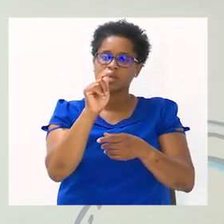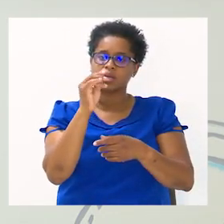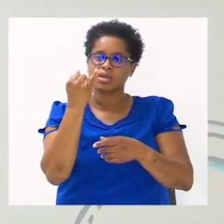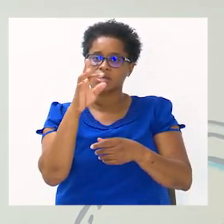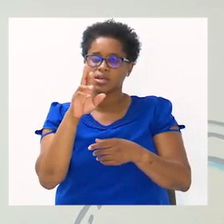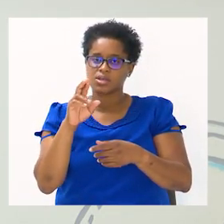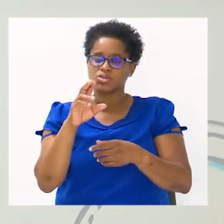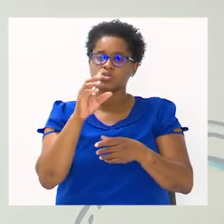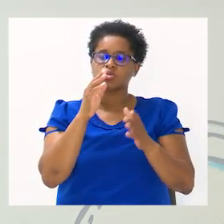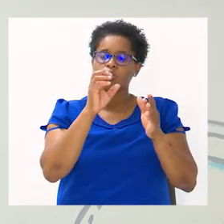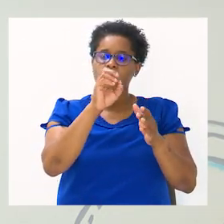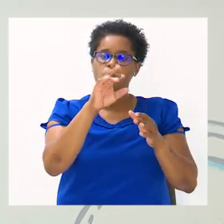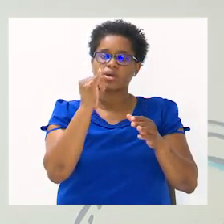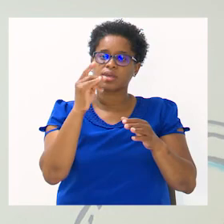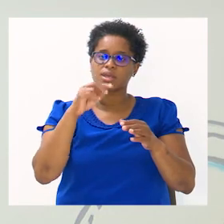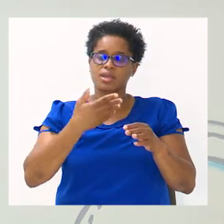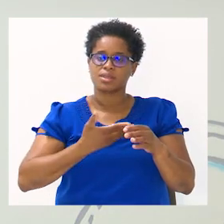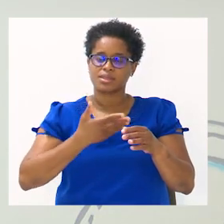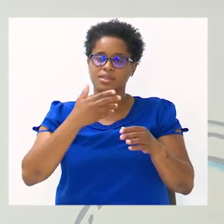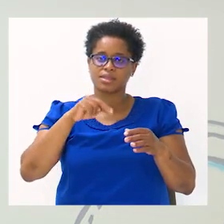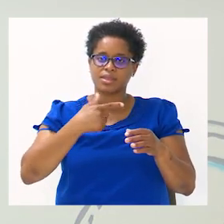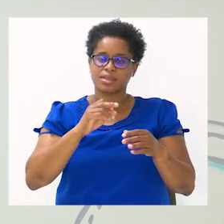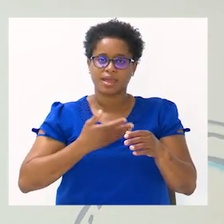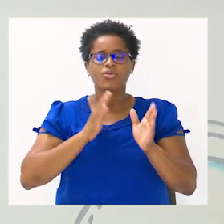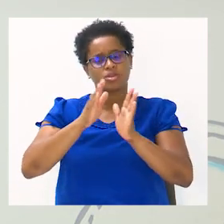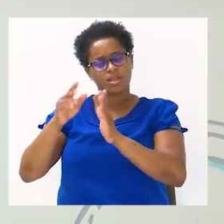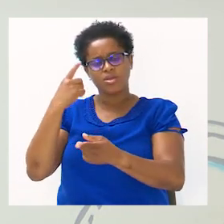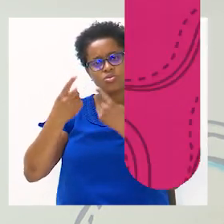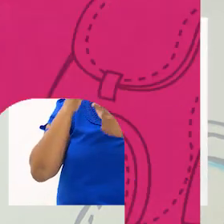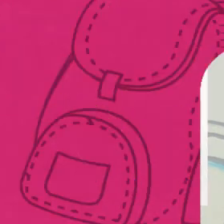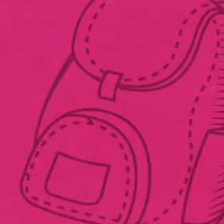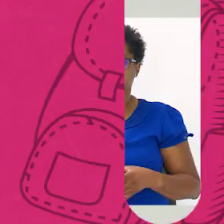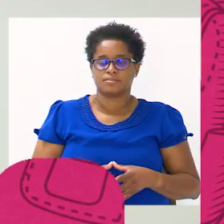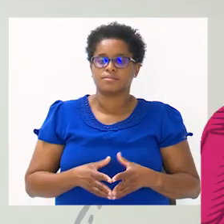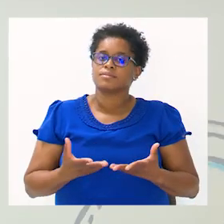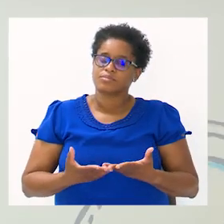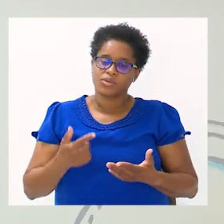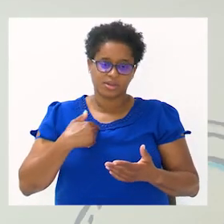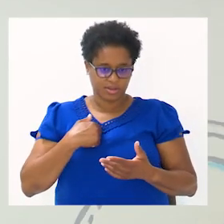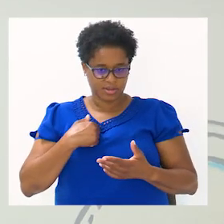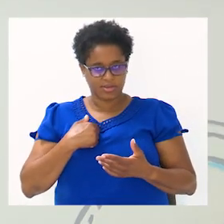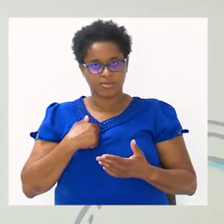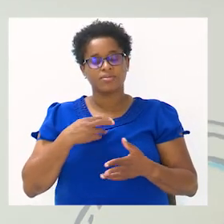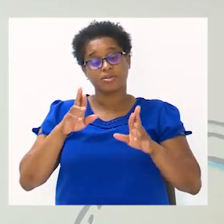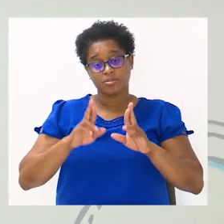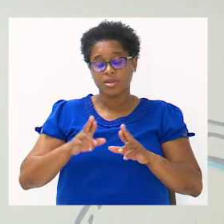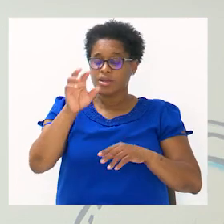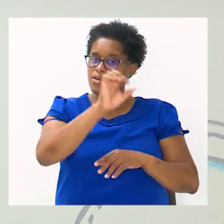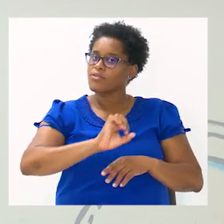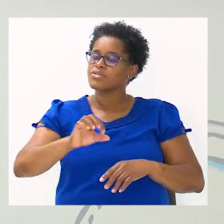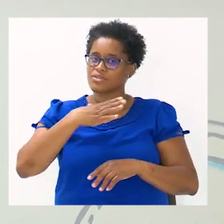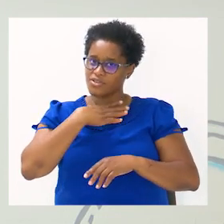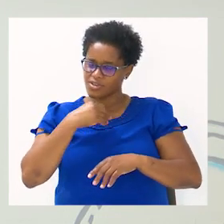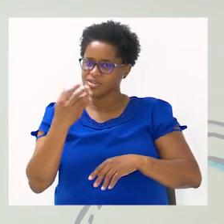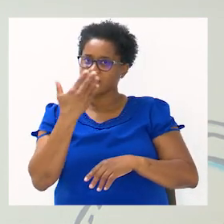eixo orientado e ordenamos alguns números, não é verdade? Espero que tenham gostado da nossa aula de